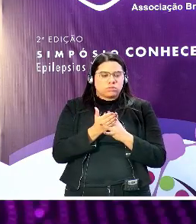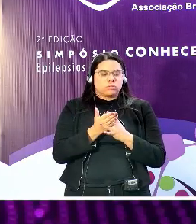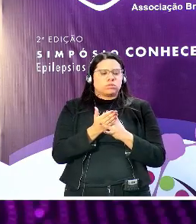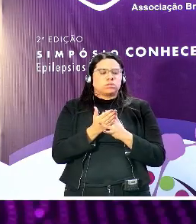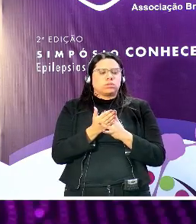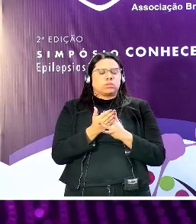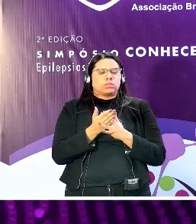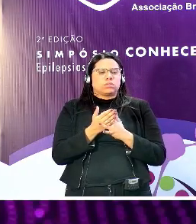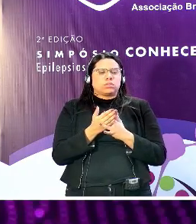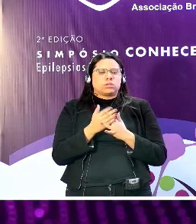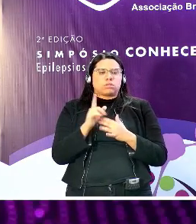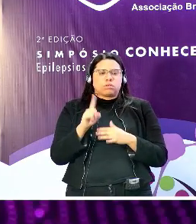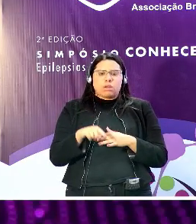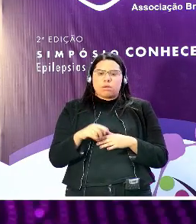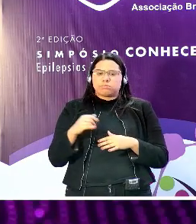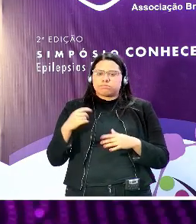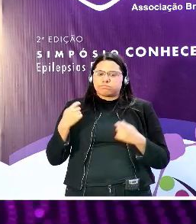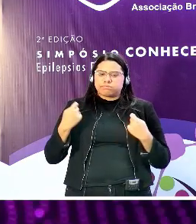que é muito necessário.